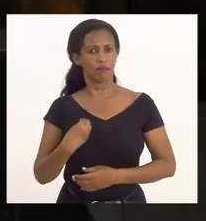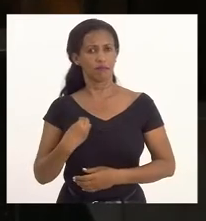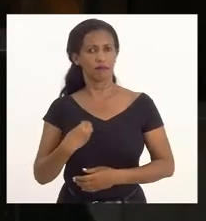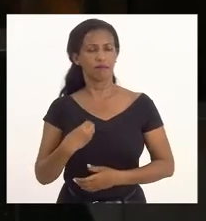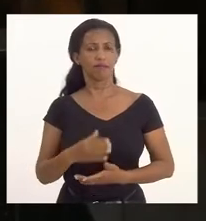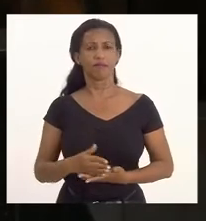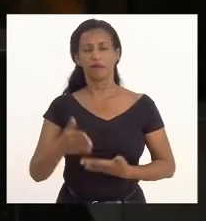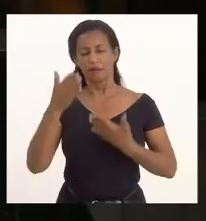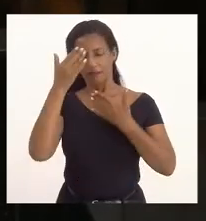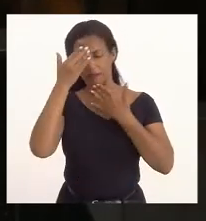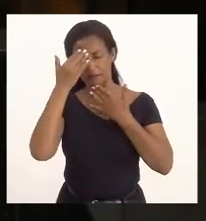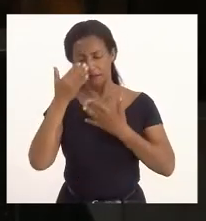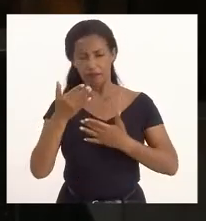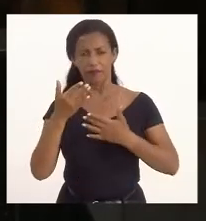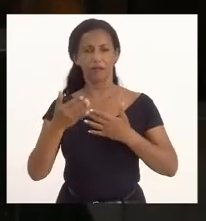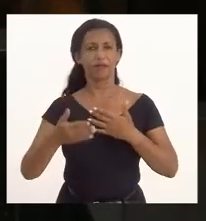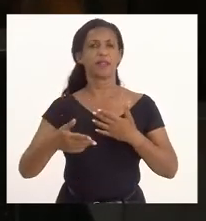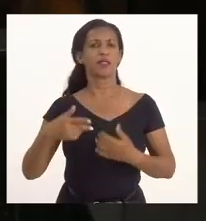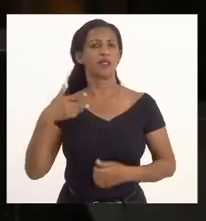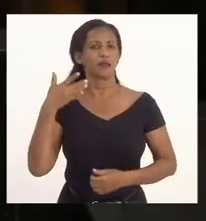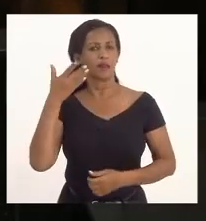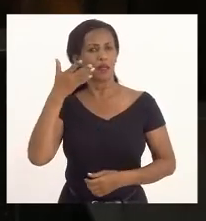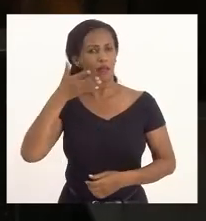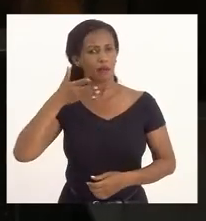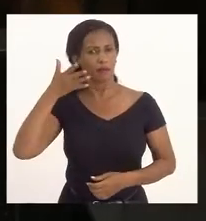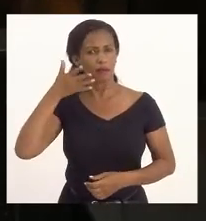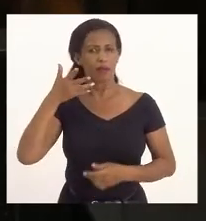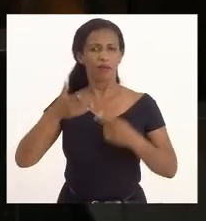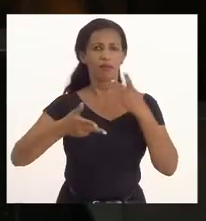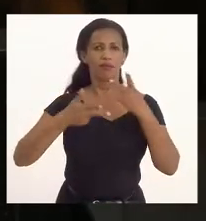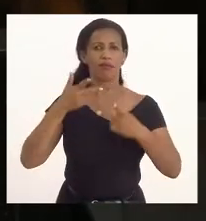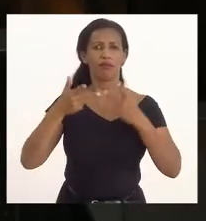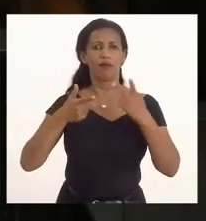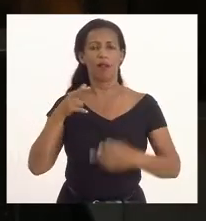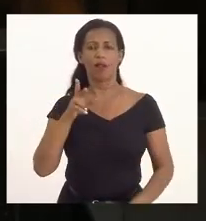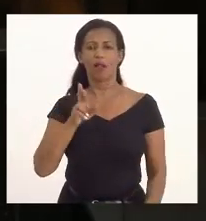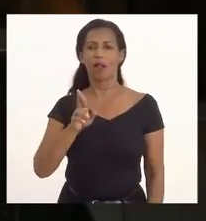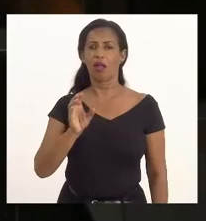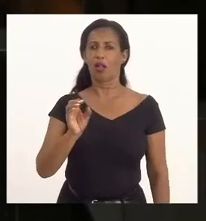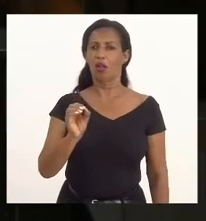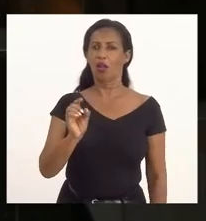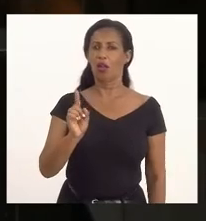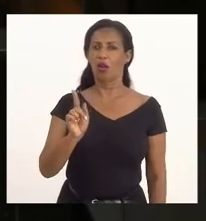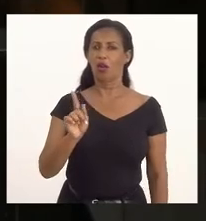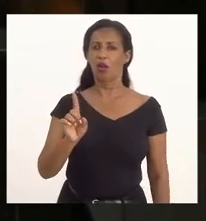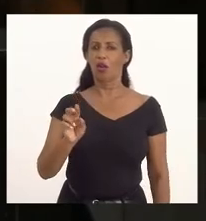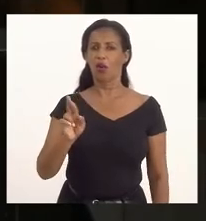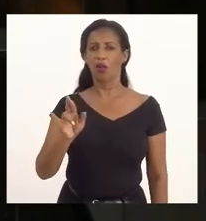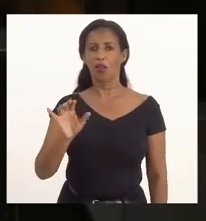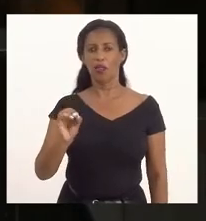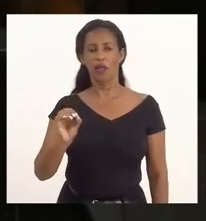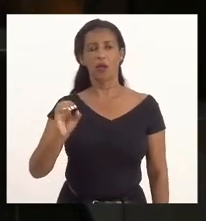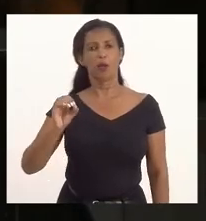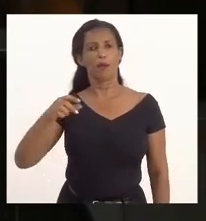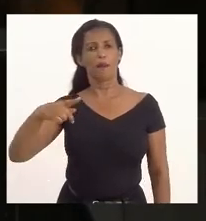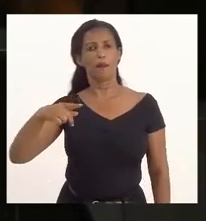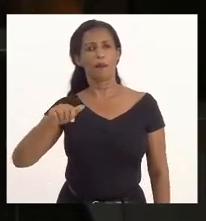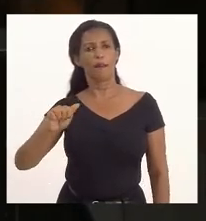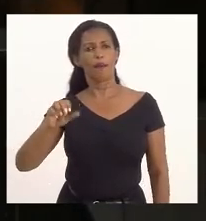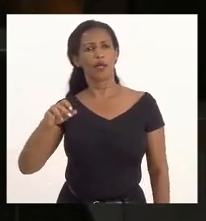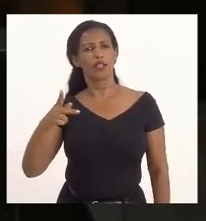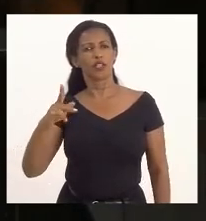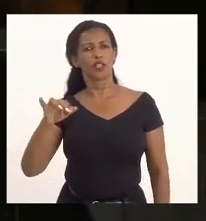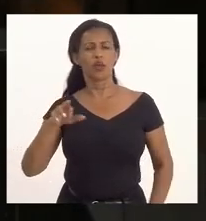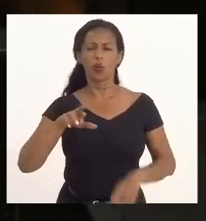as palavras do defensor-geral Rodrigo Pacheco, né, e de tantas e